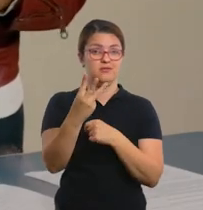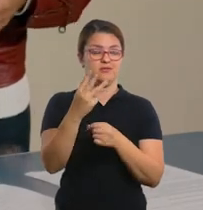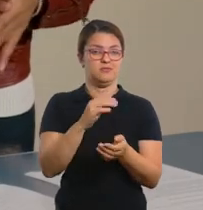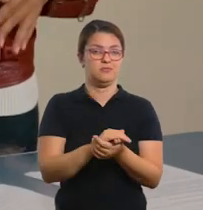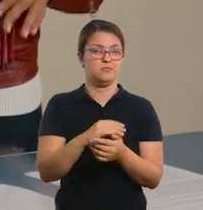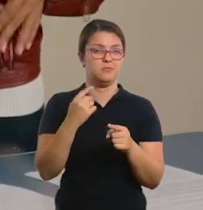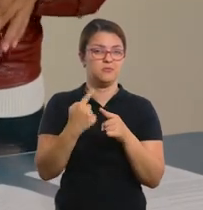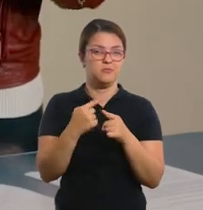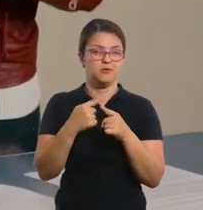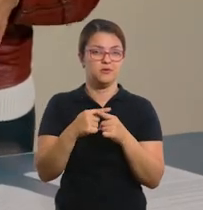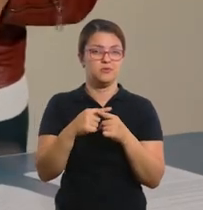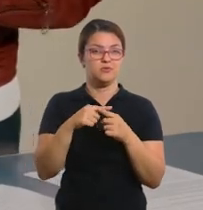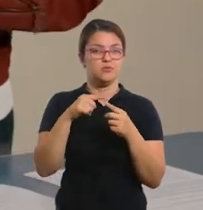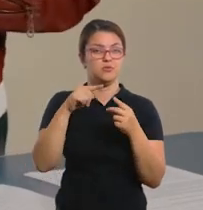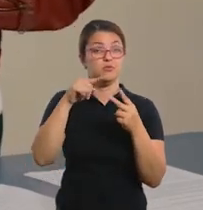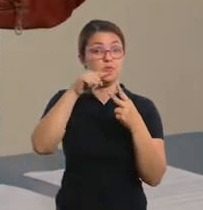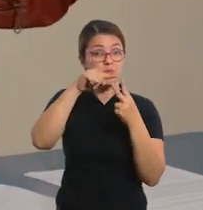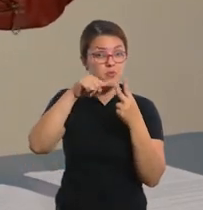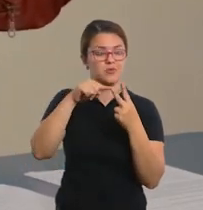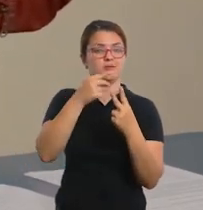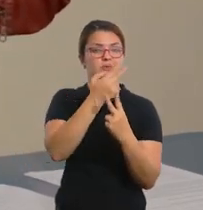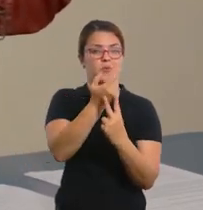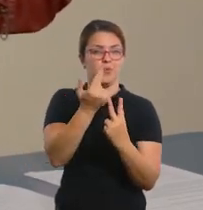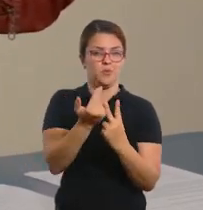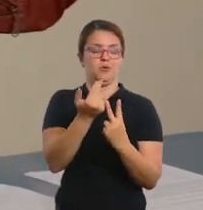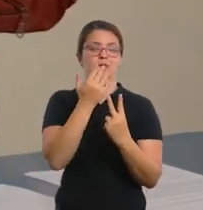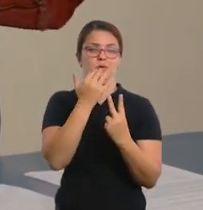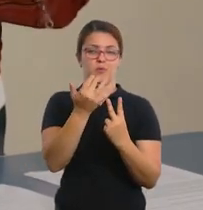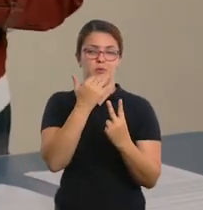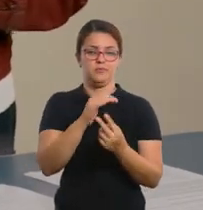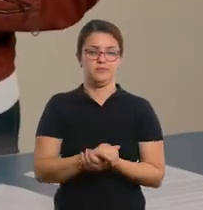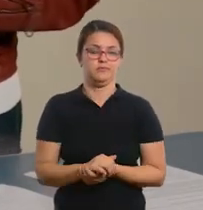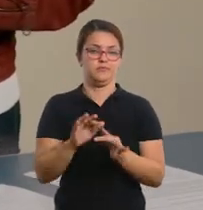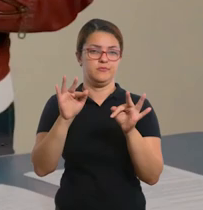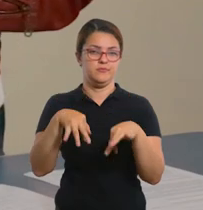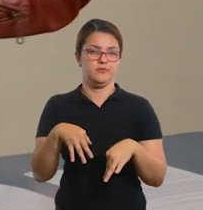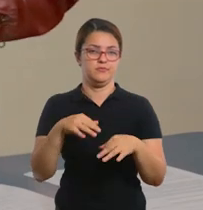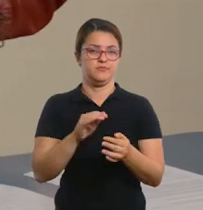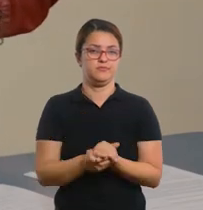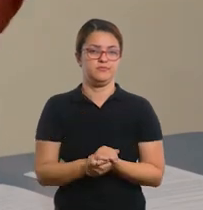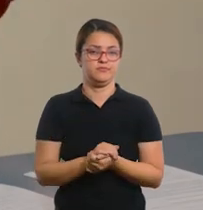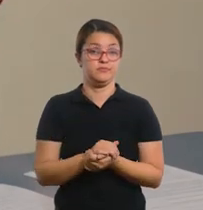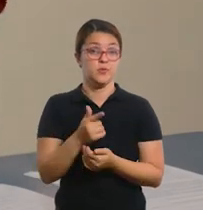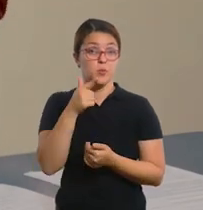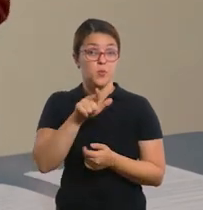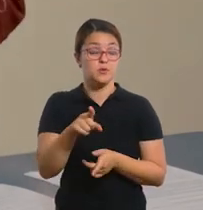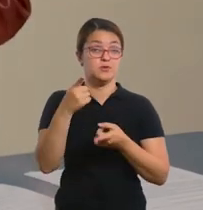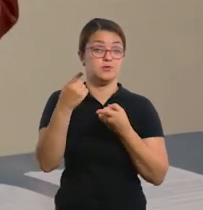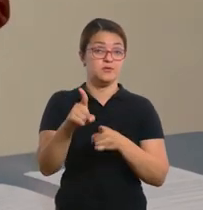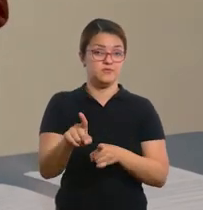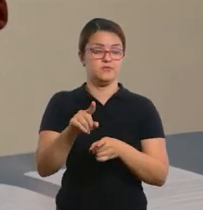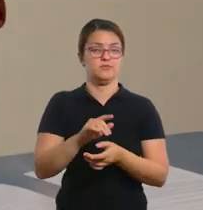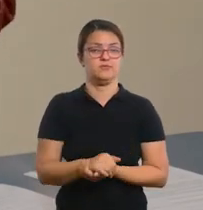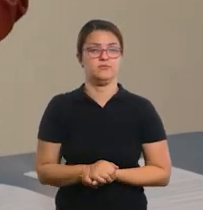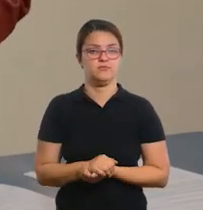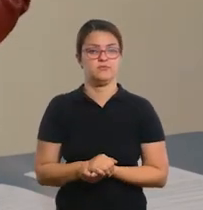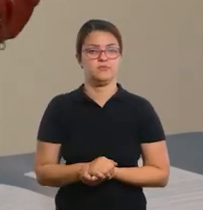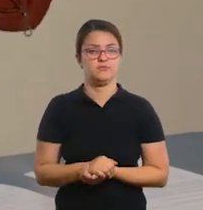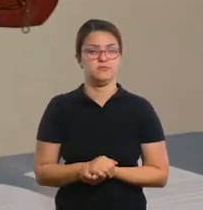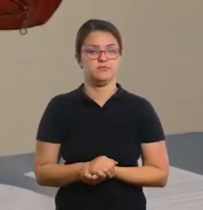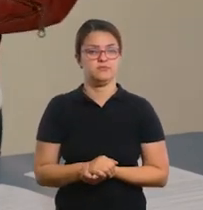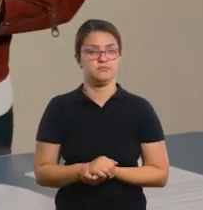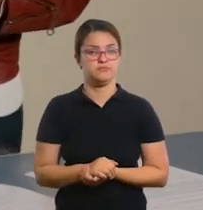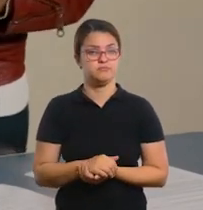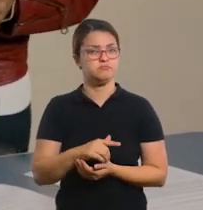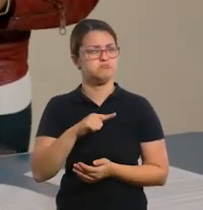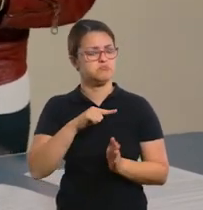duas serão da mesma cor. E, para finalizar, deixo um outro desafio para vocês, tá? Lá